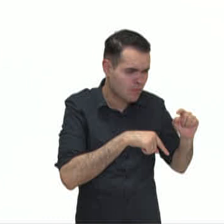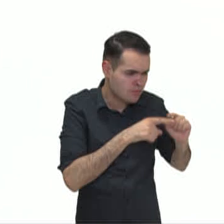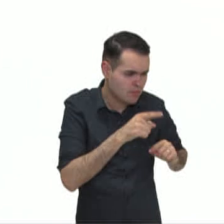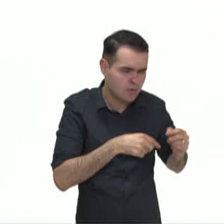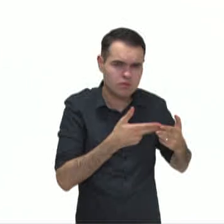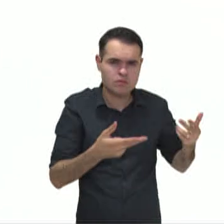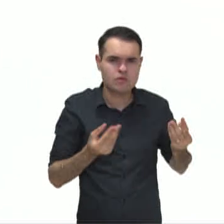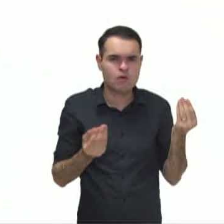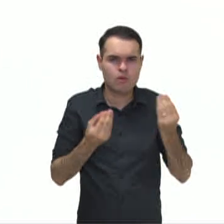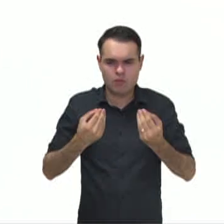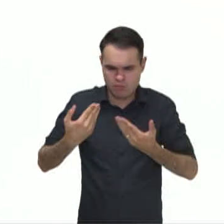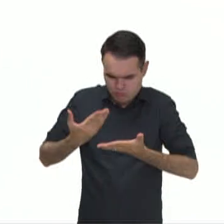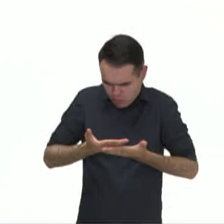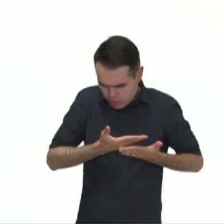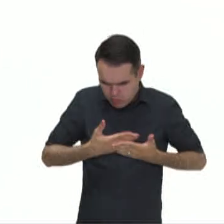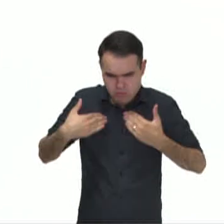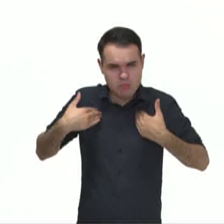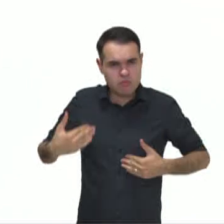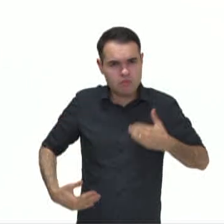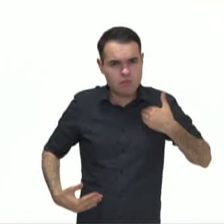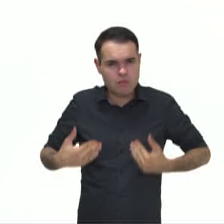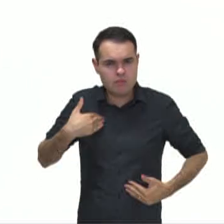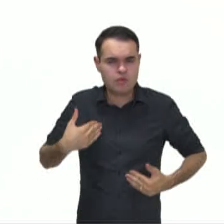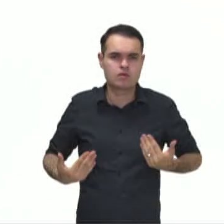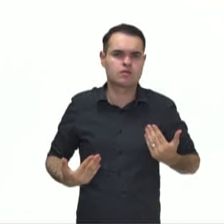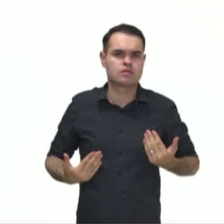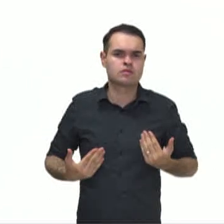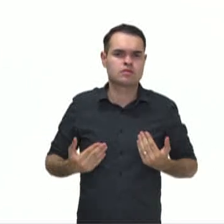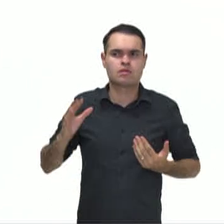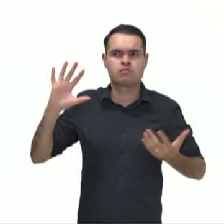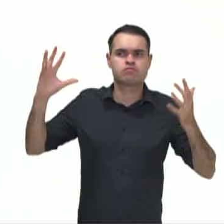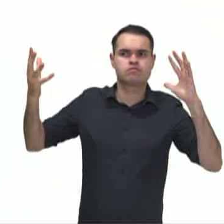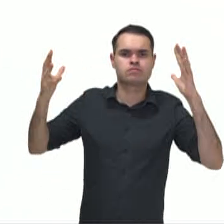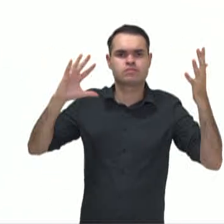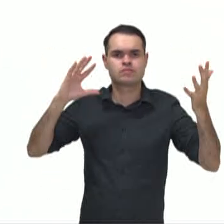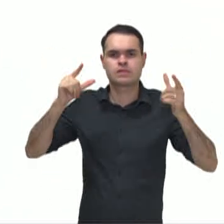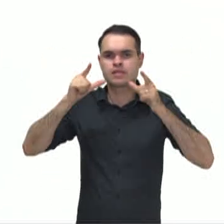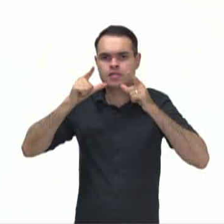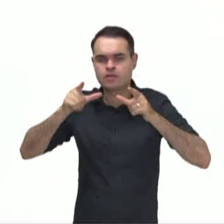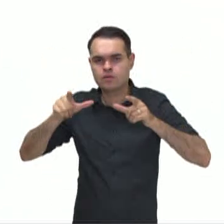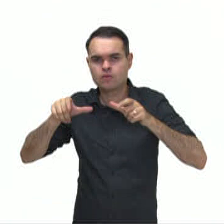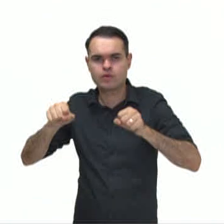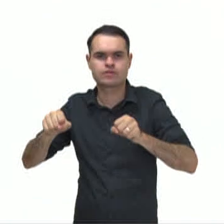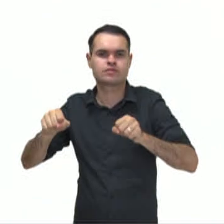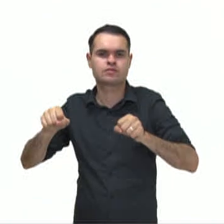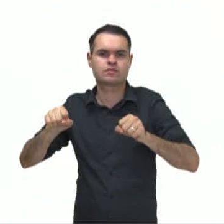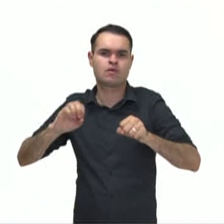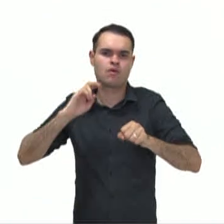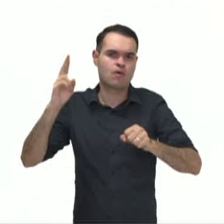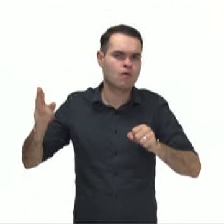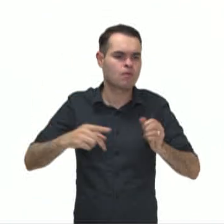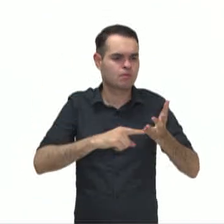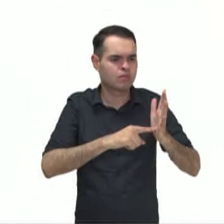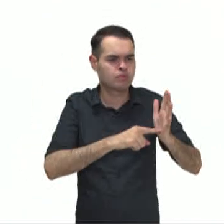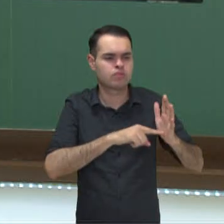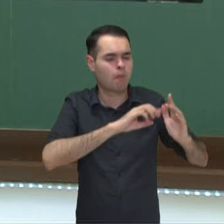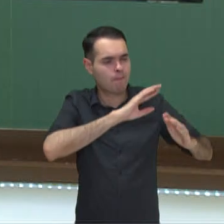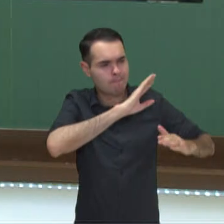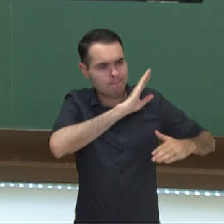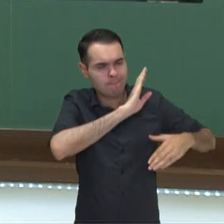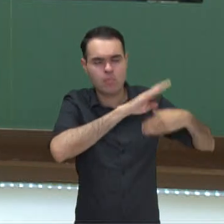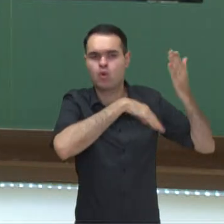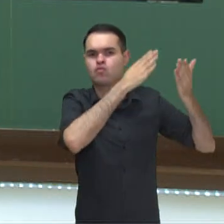humano, a pesquisa sobre determinado fenômeno linguístico ou a invenção de alguma máquina revolucionária. Isso